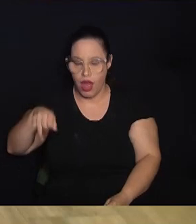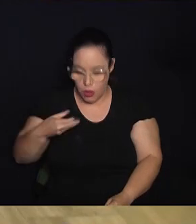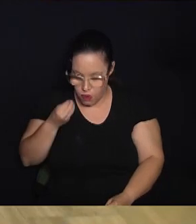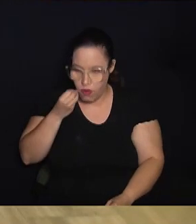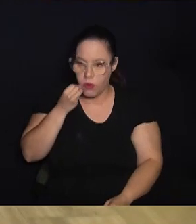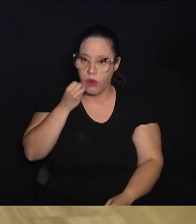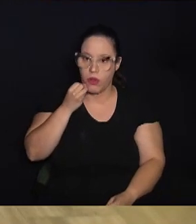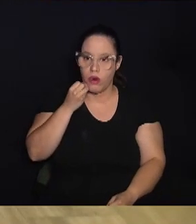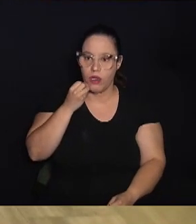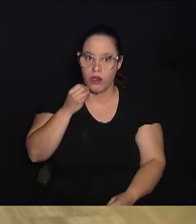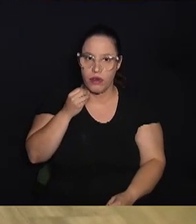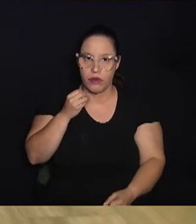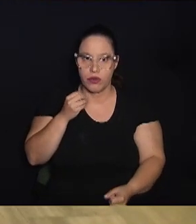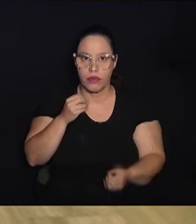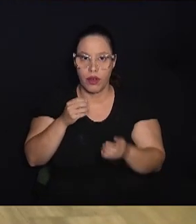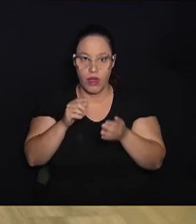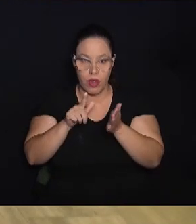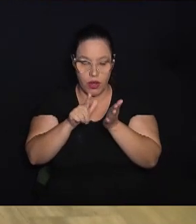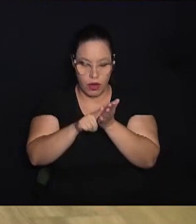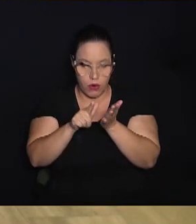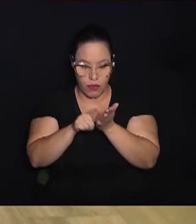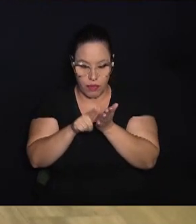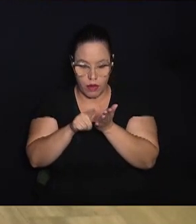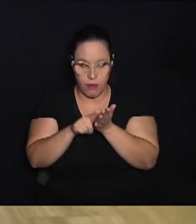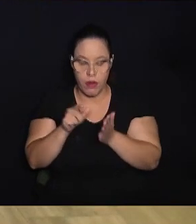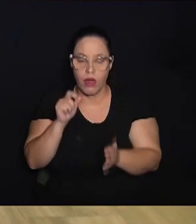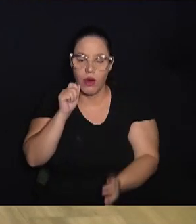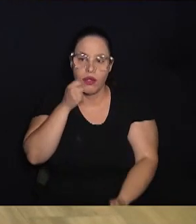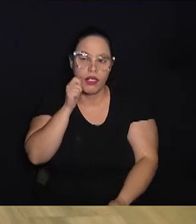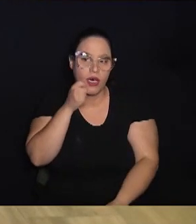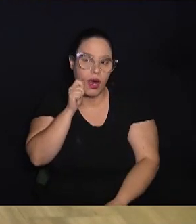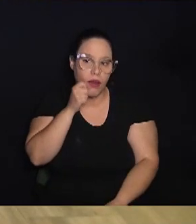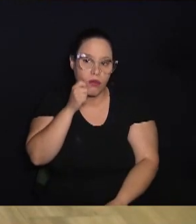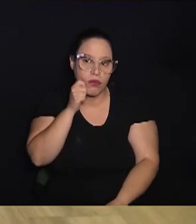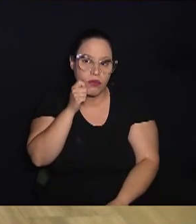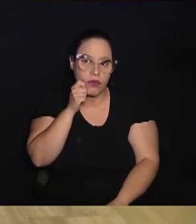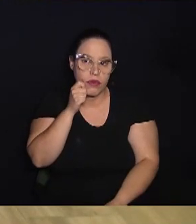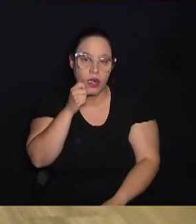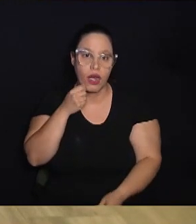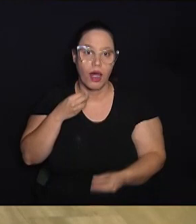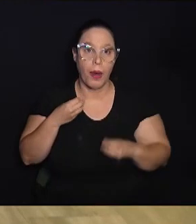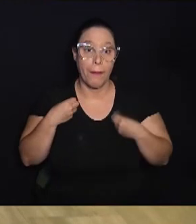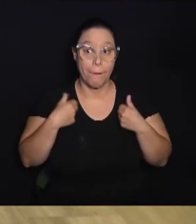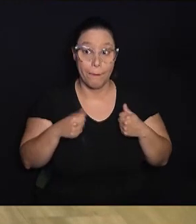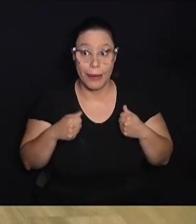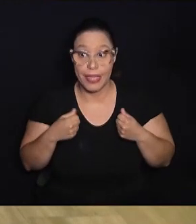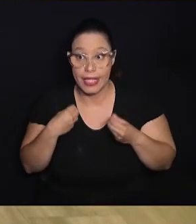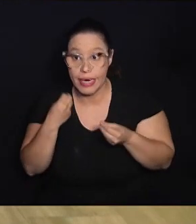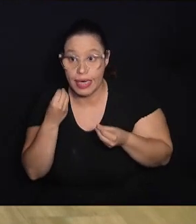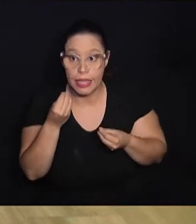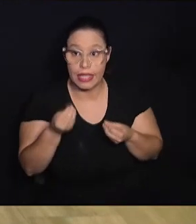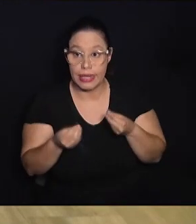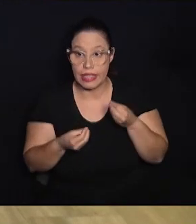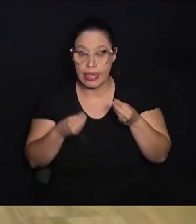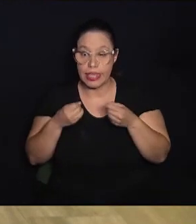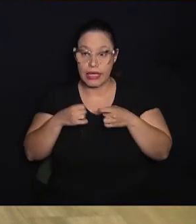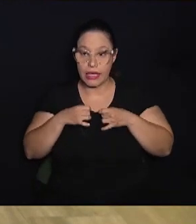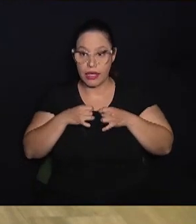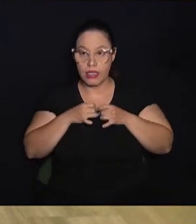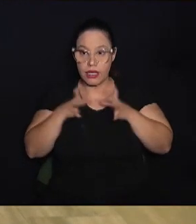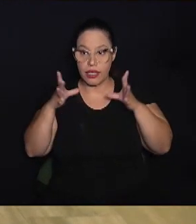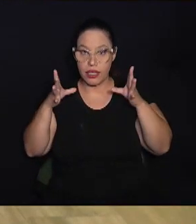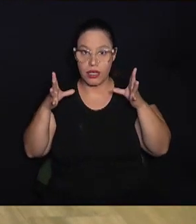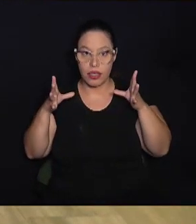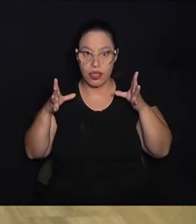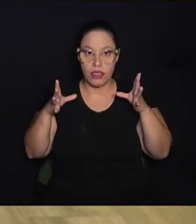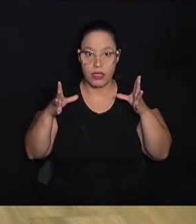de não acontecer essa castração que o Alexandre falou né da gente estimular mesmo que as pessoas se expressem né bom